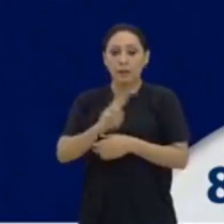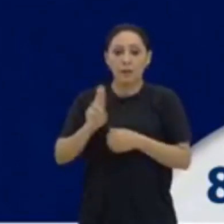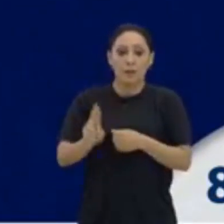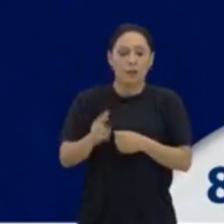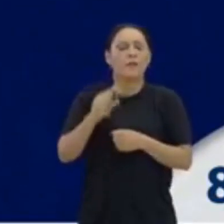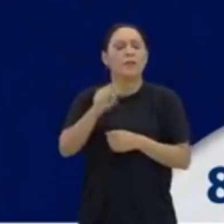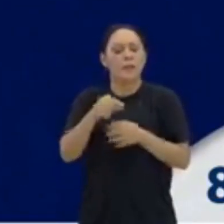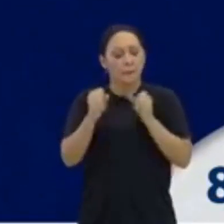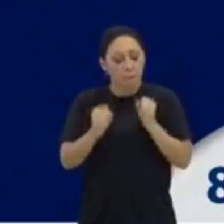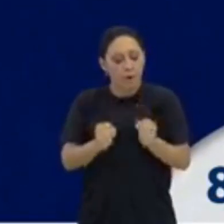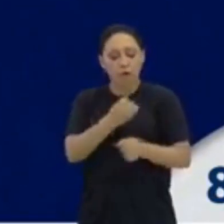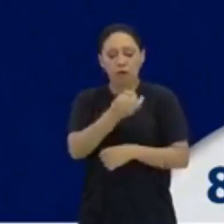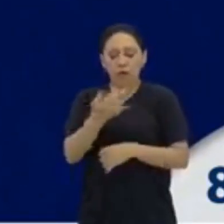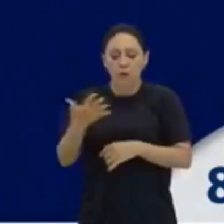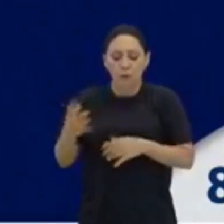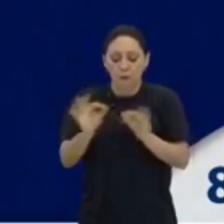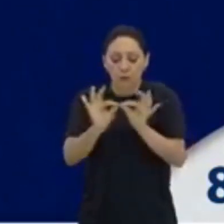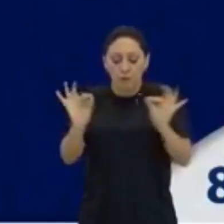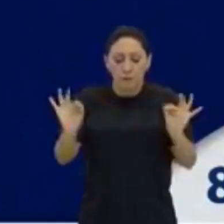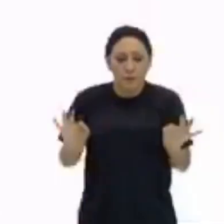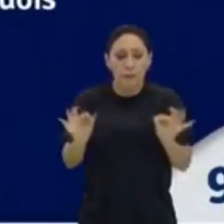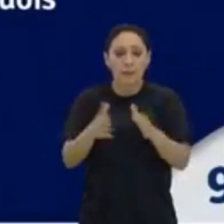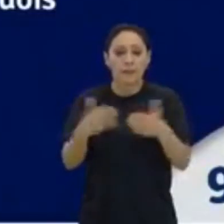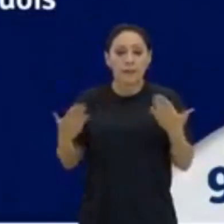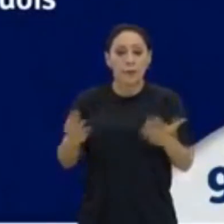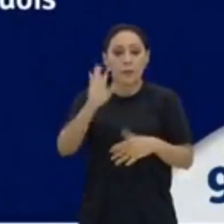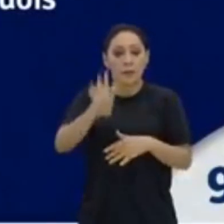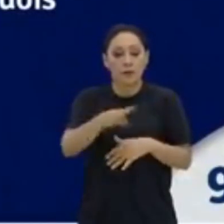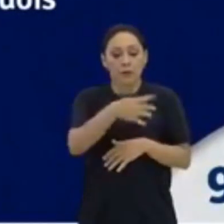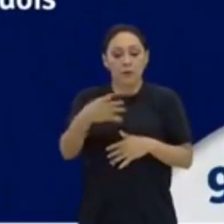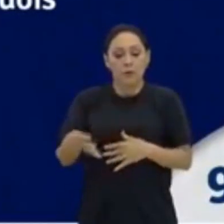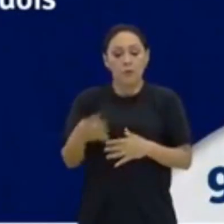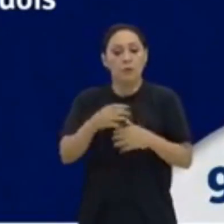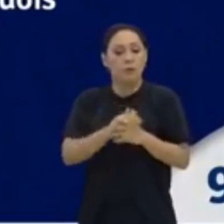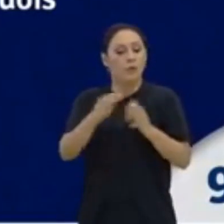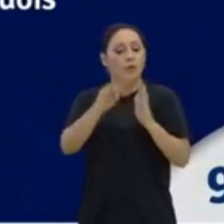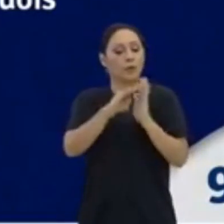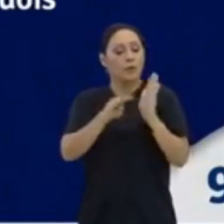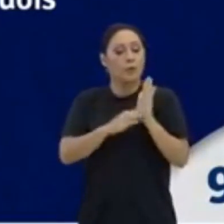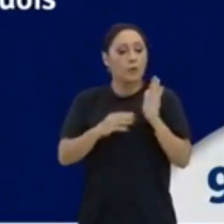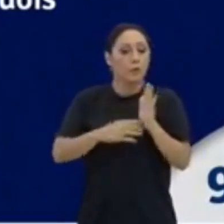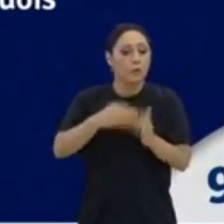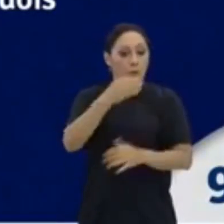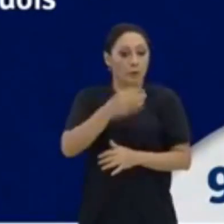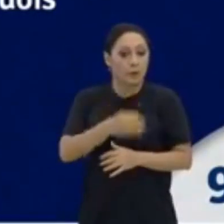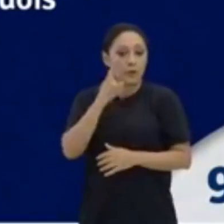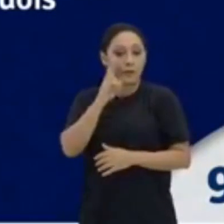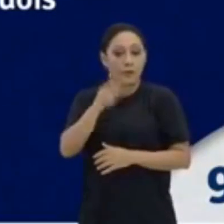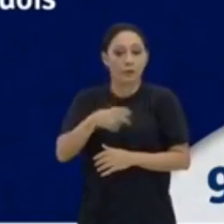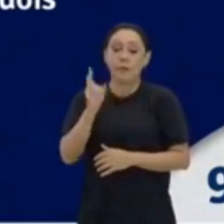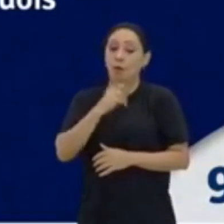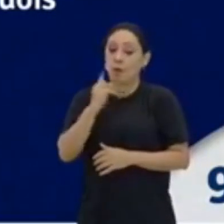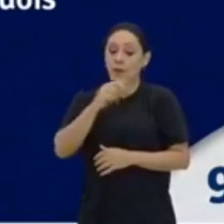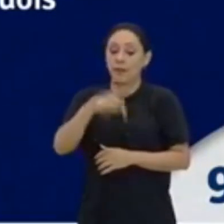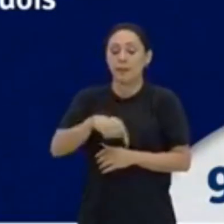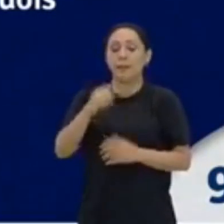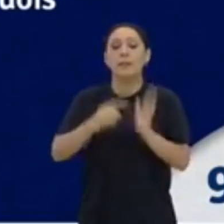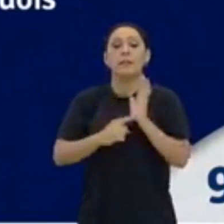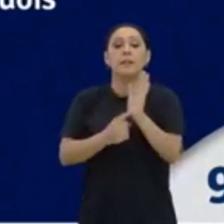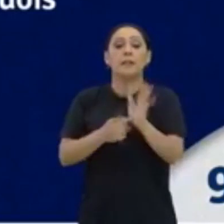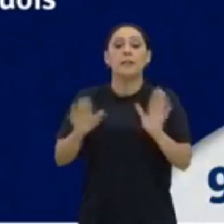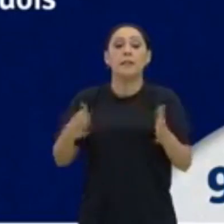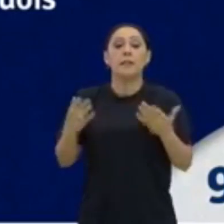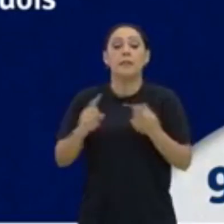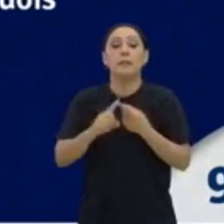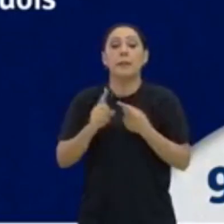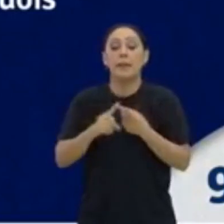que você pode quantificar. E quando se fala escada padronizada, é o que o professor Fernando está falando. E a gente vai ver logo, logo aqui na frente. Só que aí também me